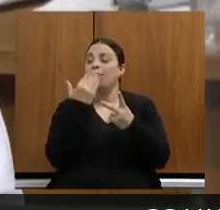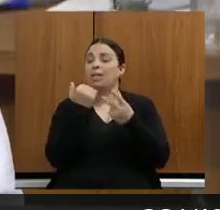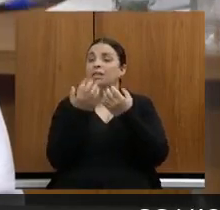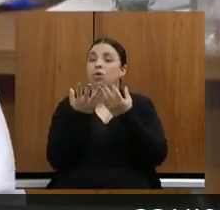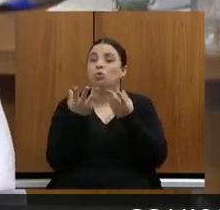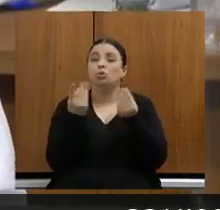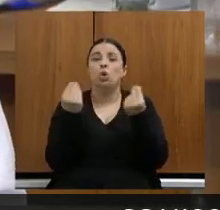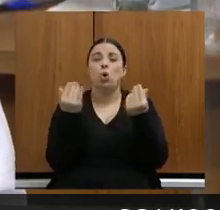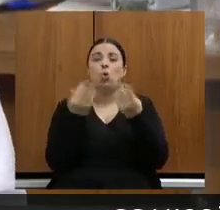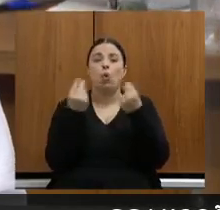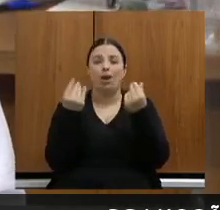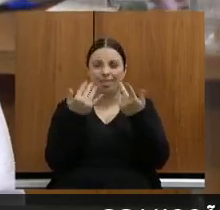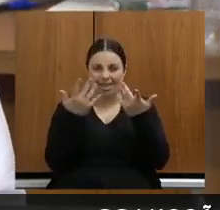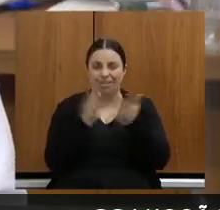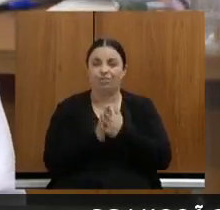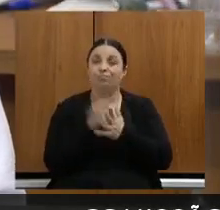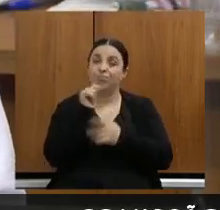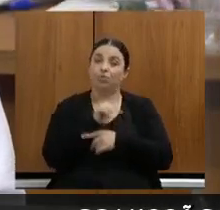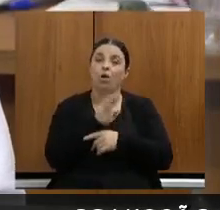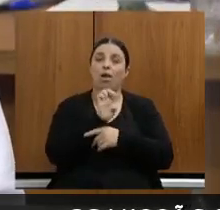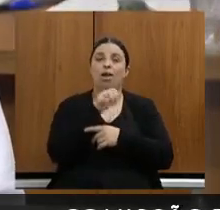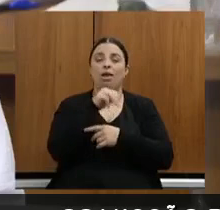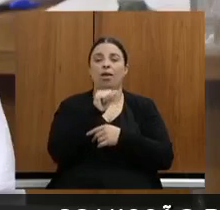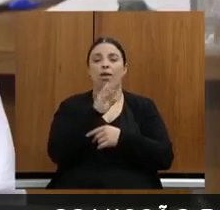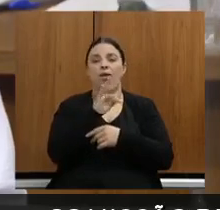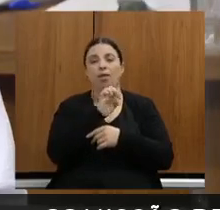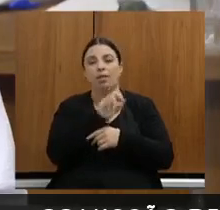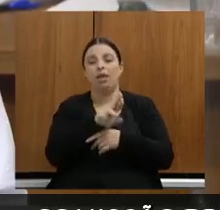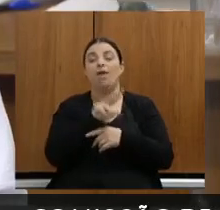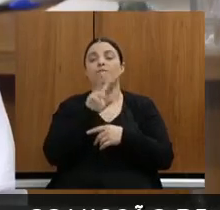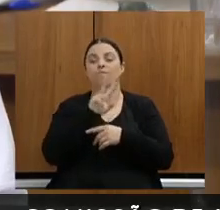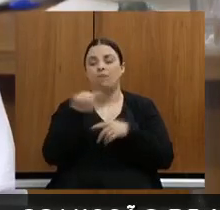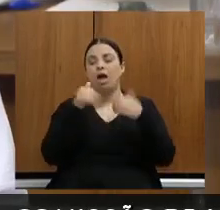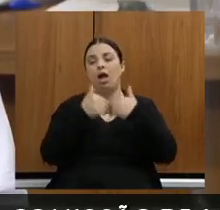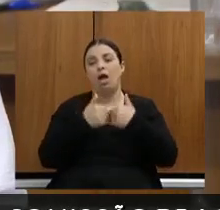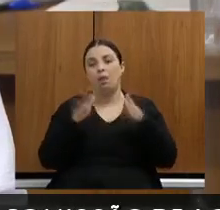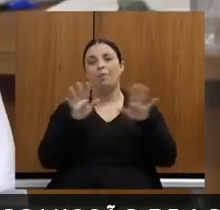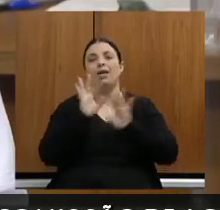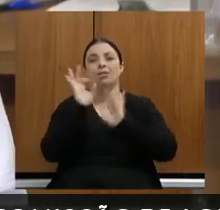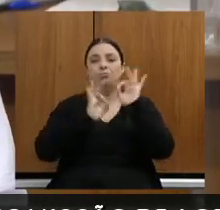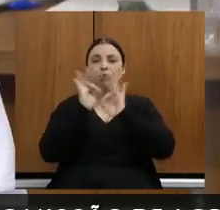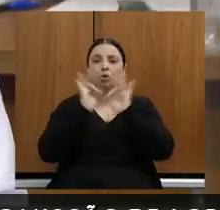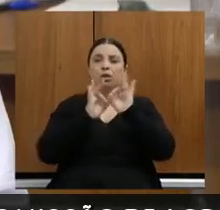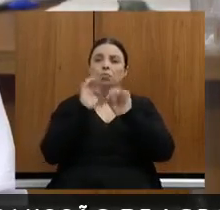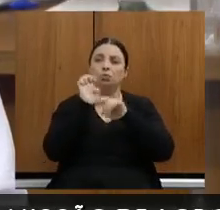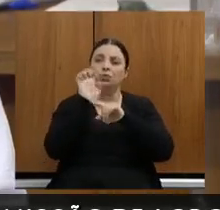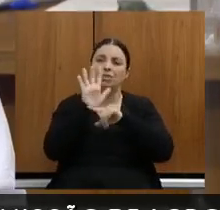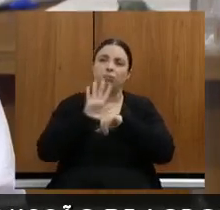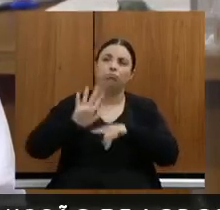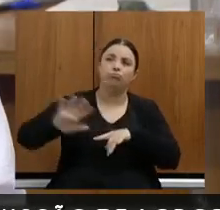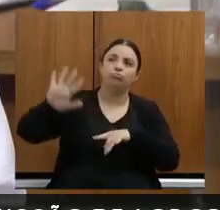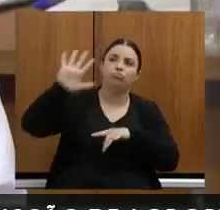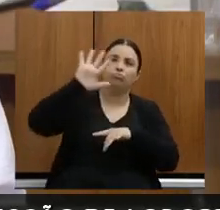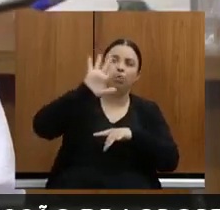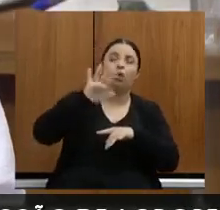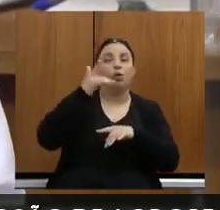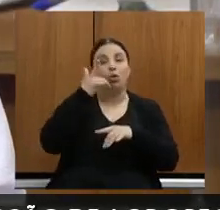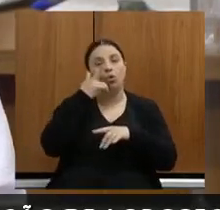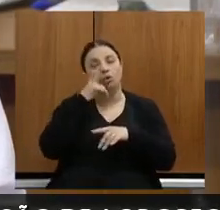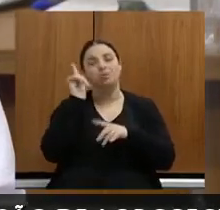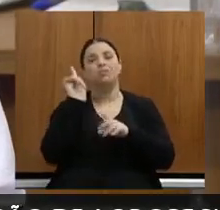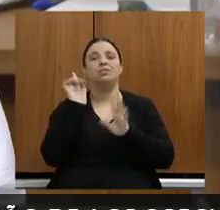Emater também vai ampliar é esse programa no estado e assim atender